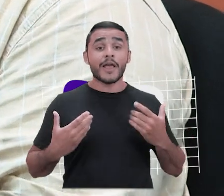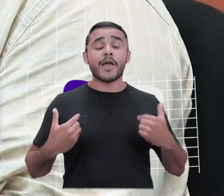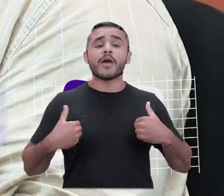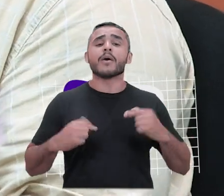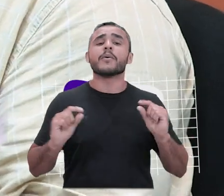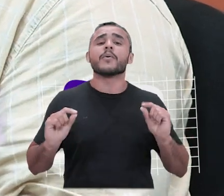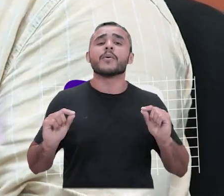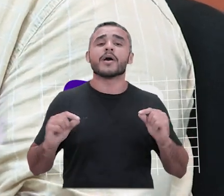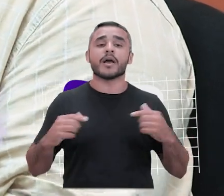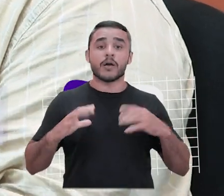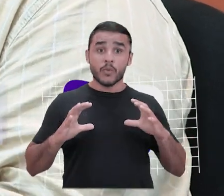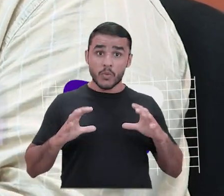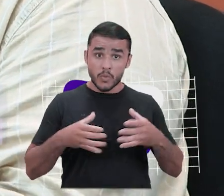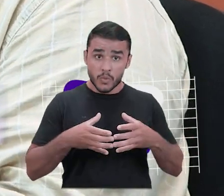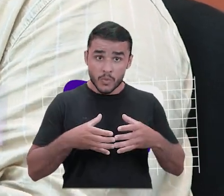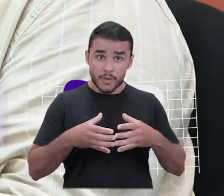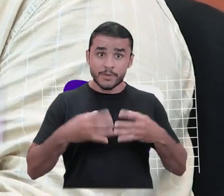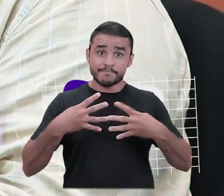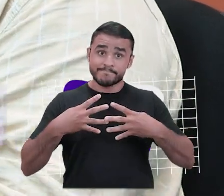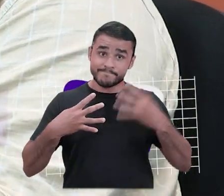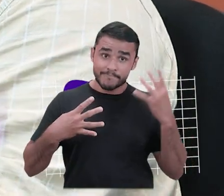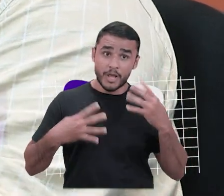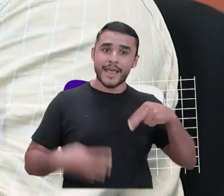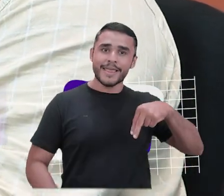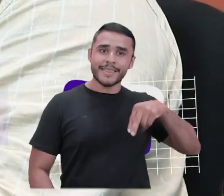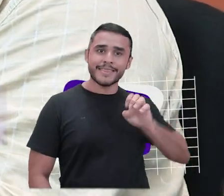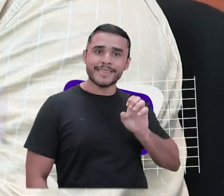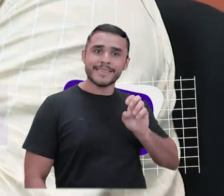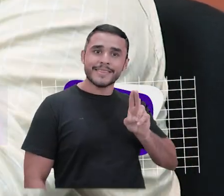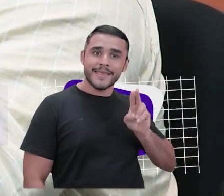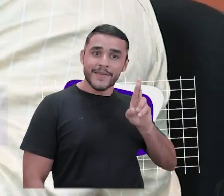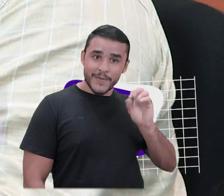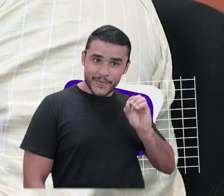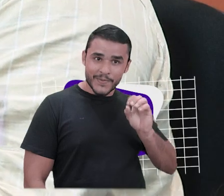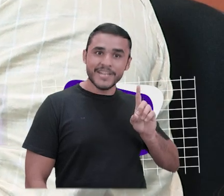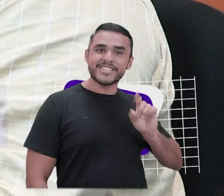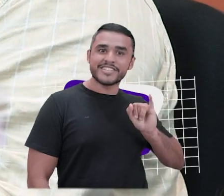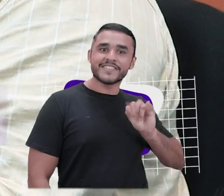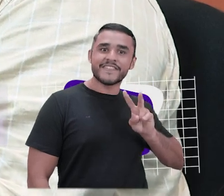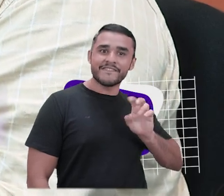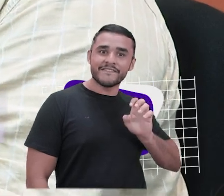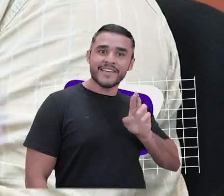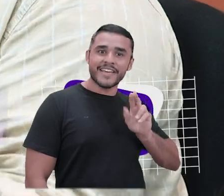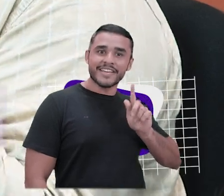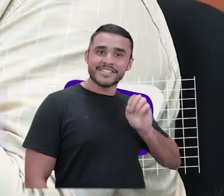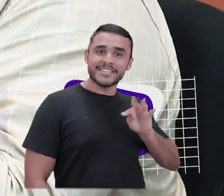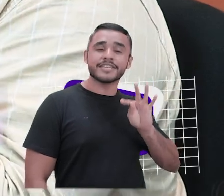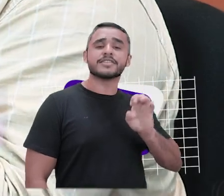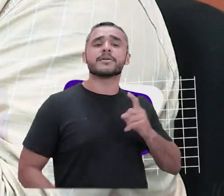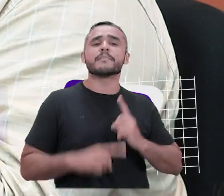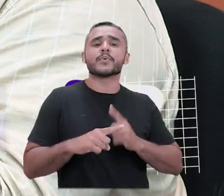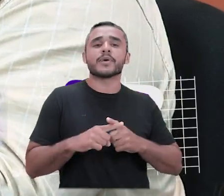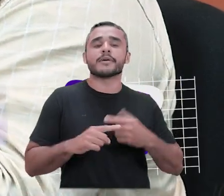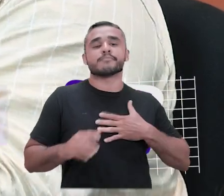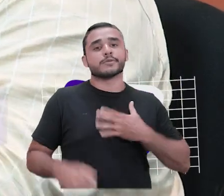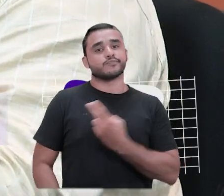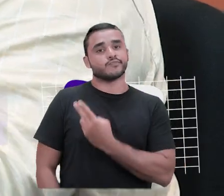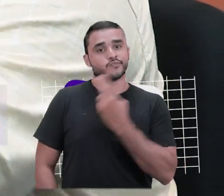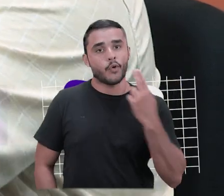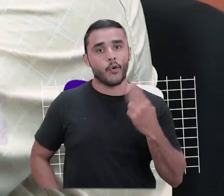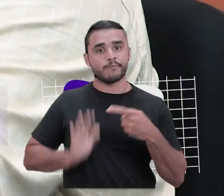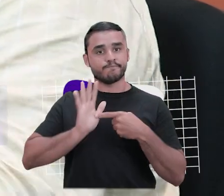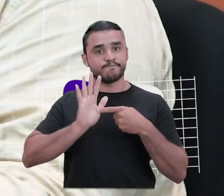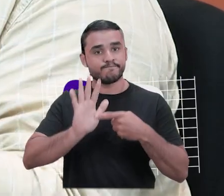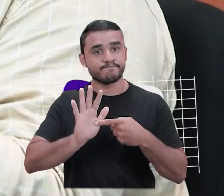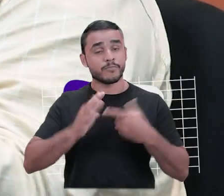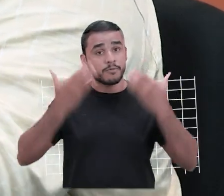eu faço parte de um grupo chamado Neurodivergentes e a gente começa se apresentando toda vez que tem um novato. Sim. Então a gente fala isso, né? Eu sou